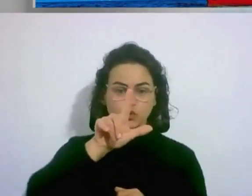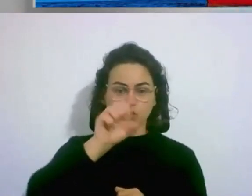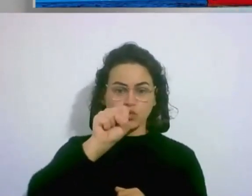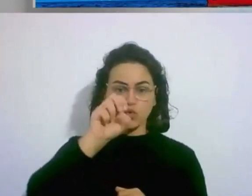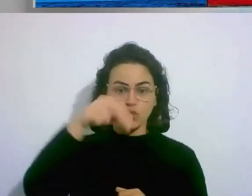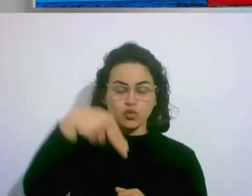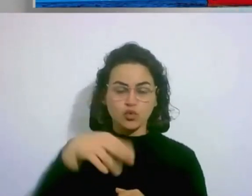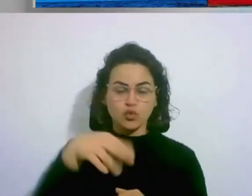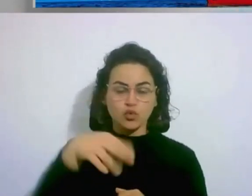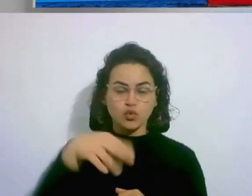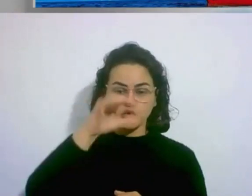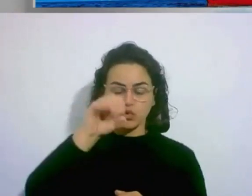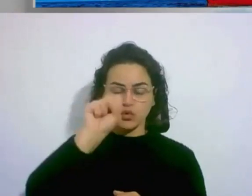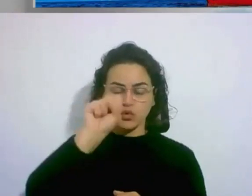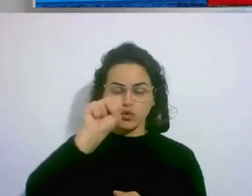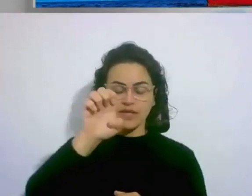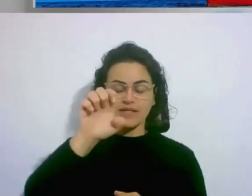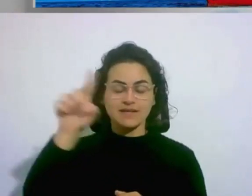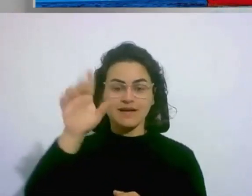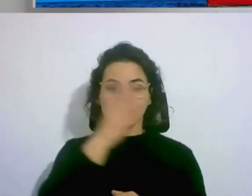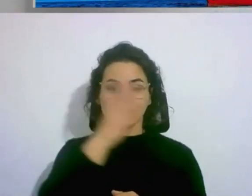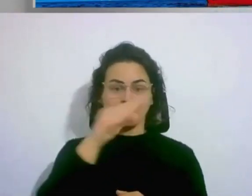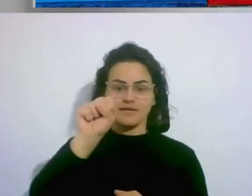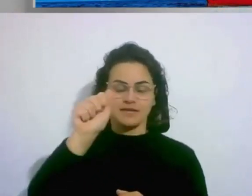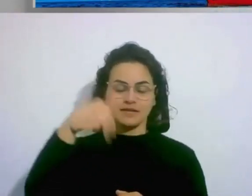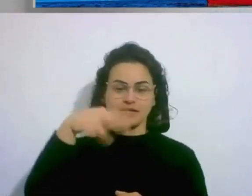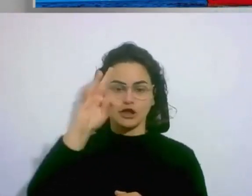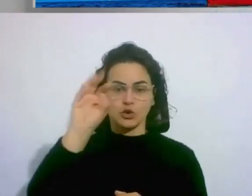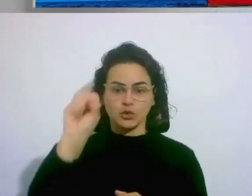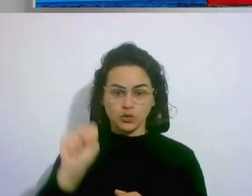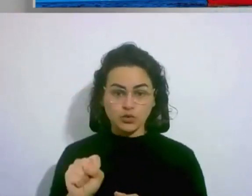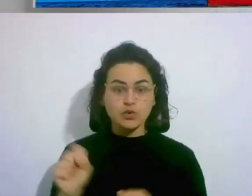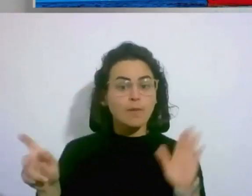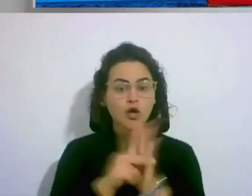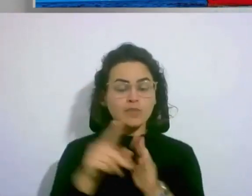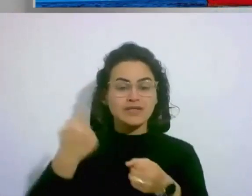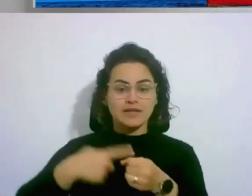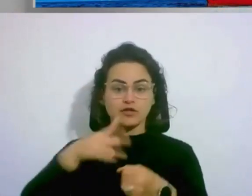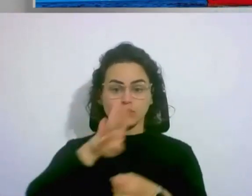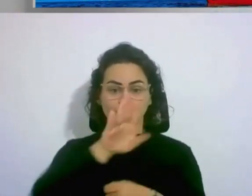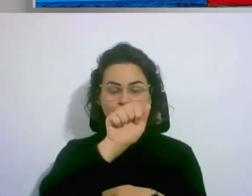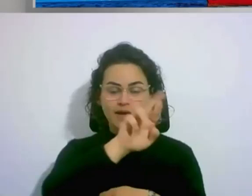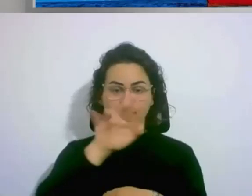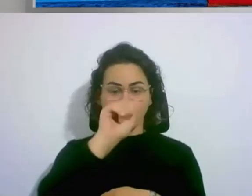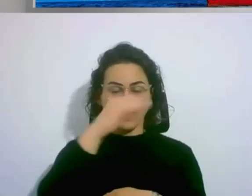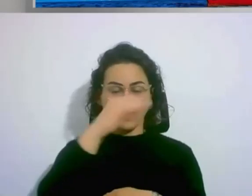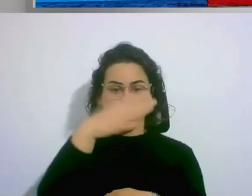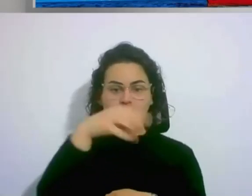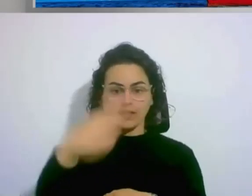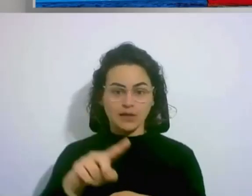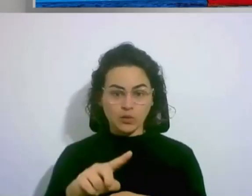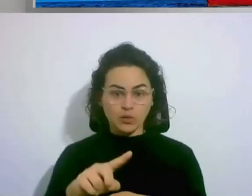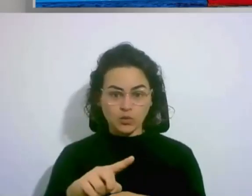Santos, do Rotary Clube de Barracão. Gilson, está conosco, por favor, abra sua